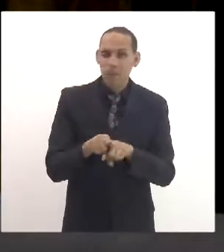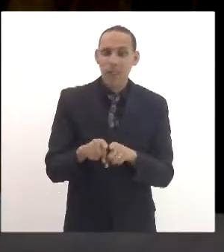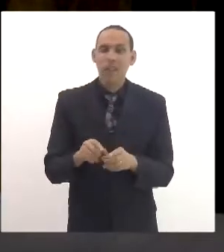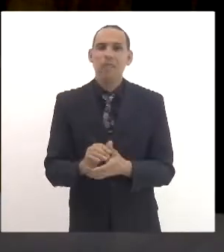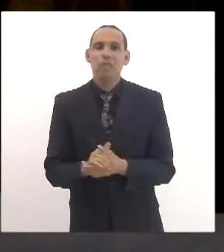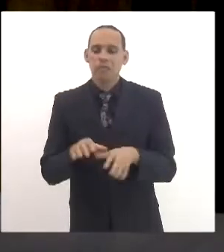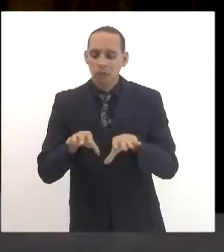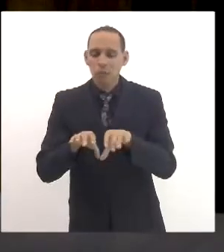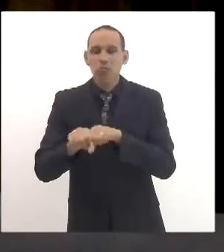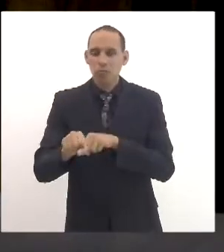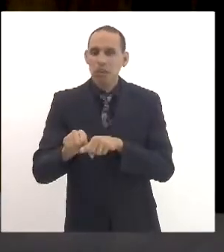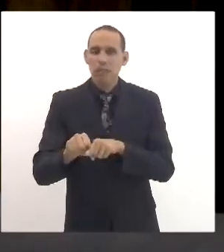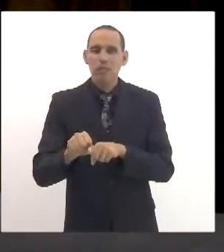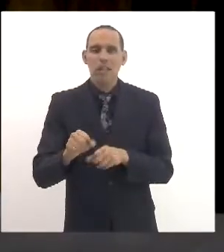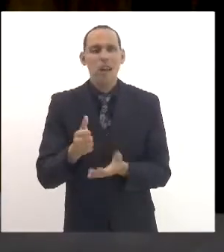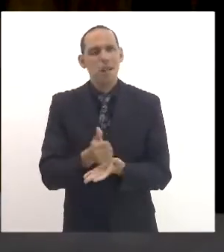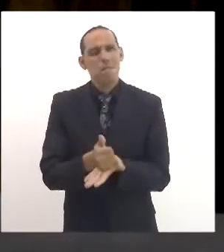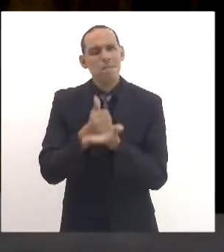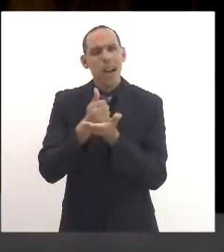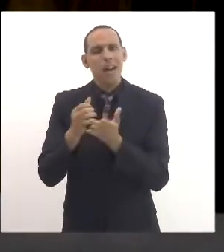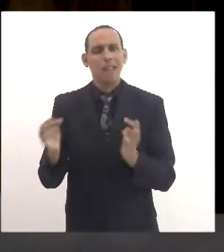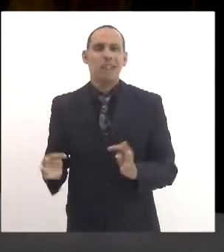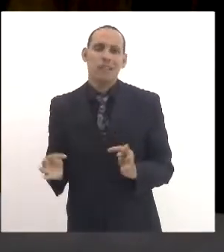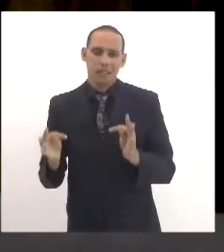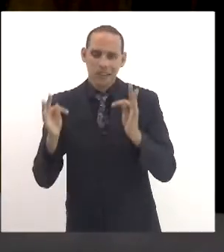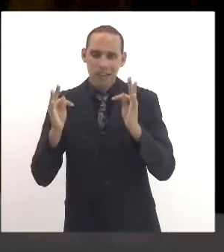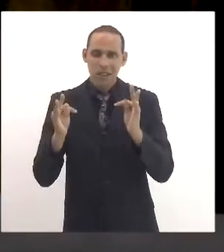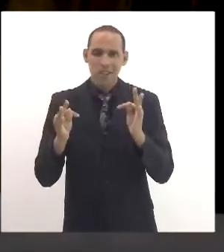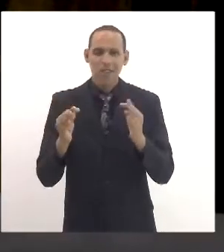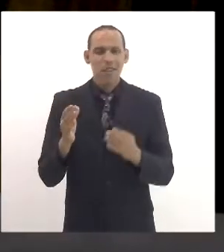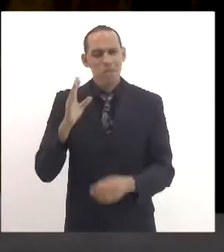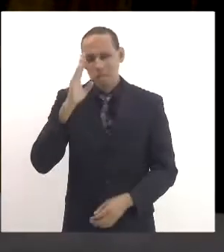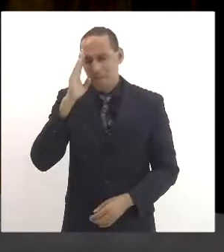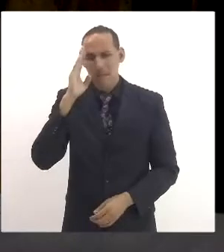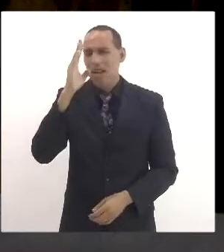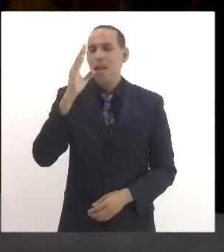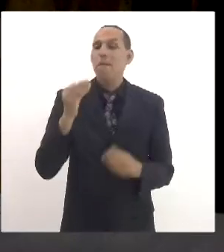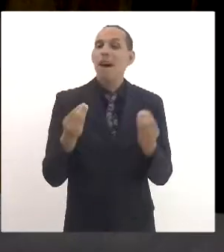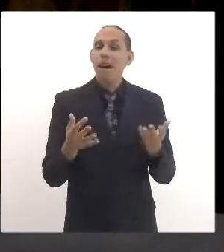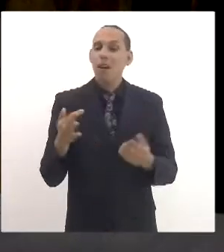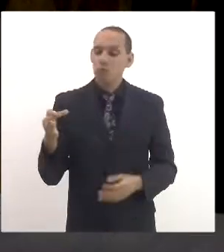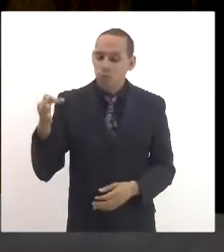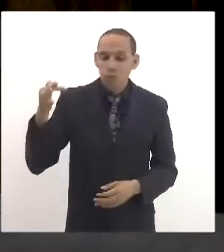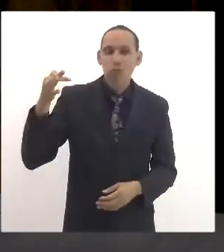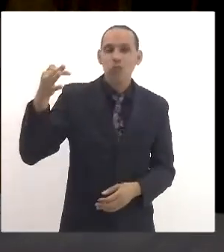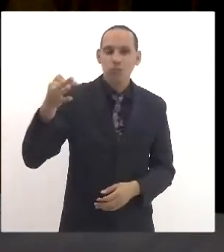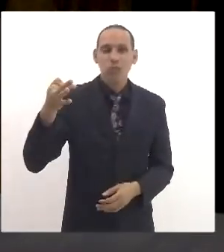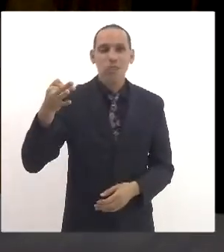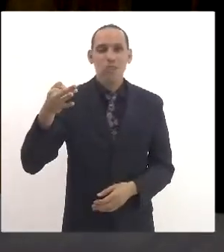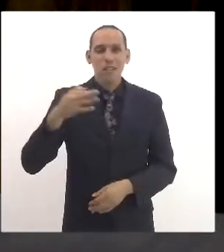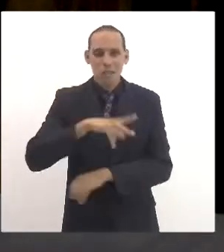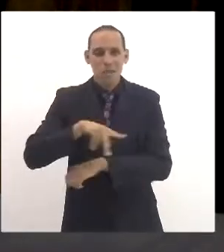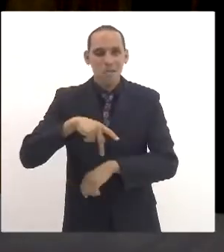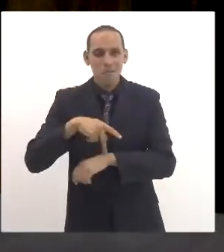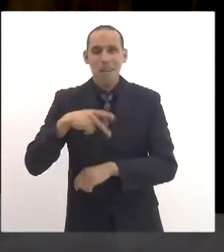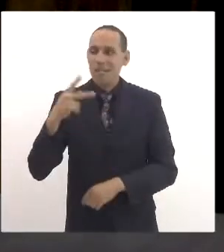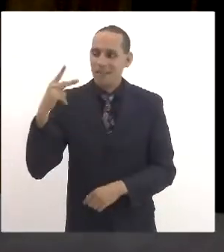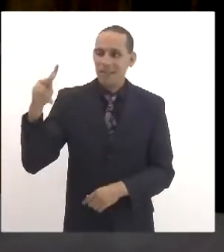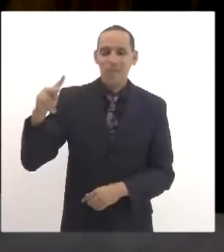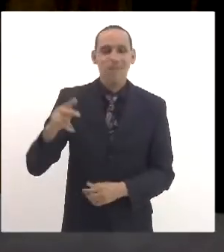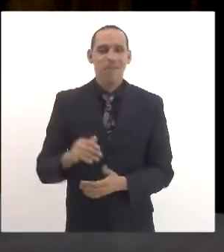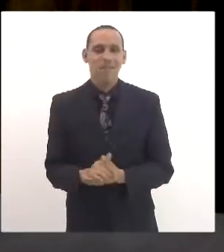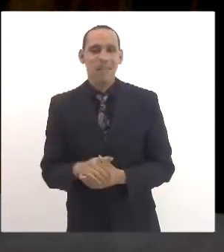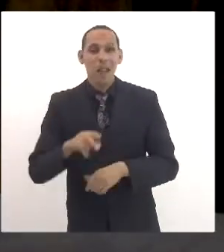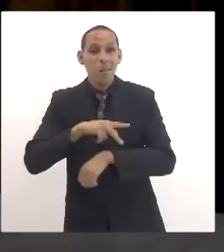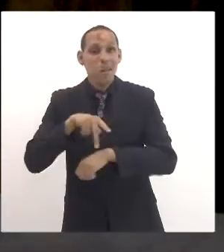de formação com base tecnológica, fundamental para o futuro daquele país,